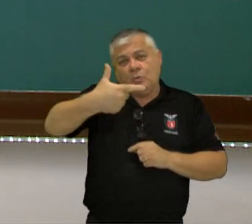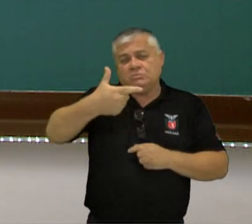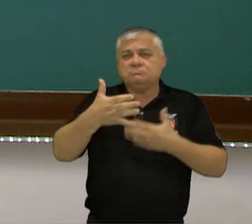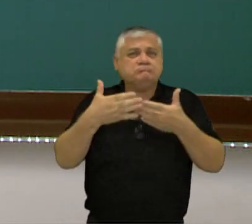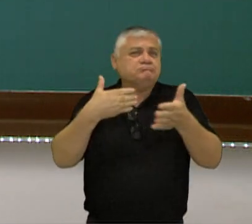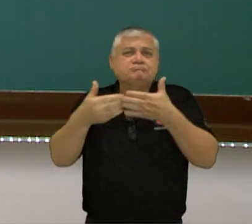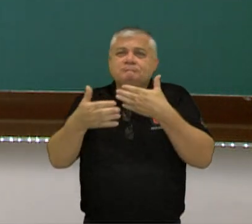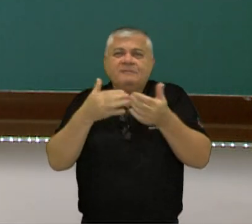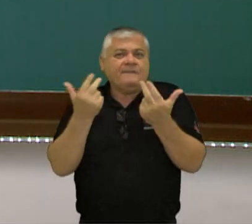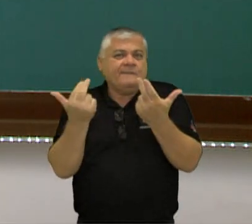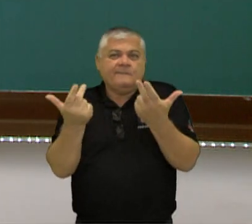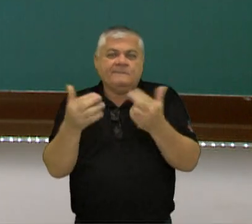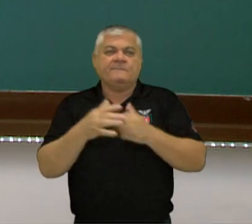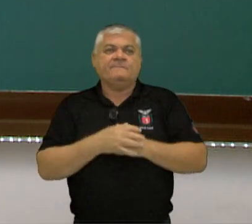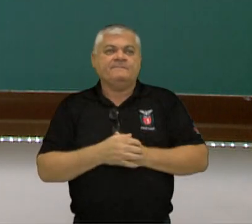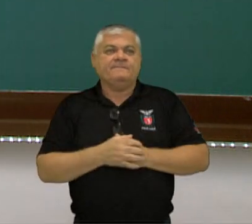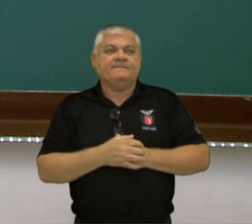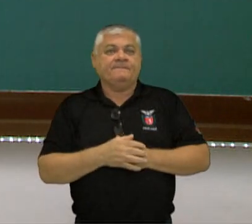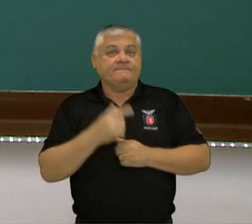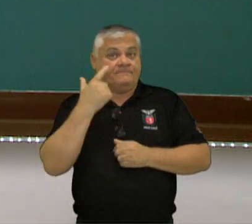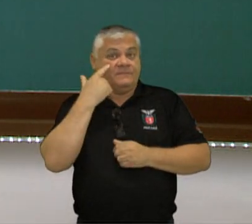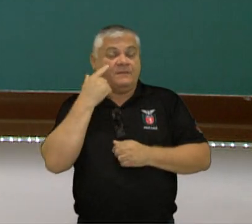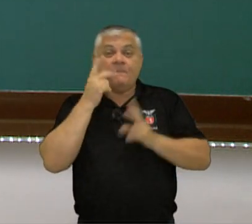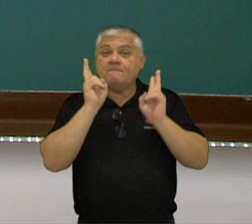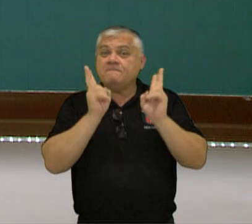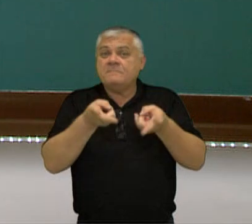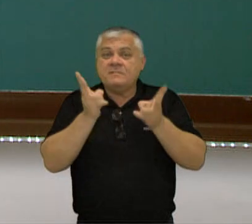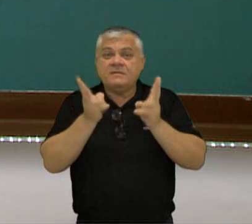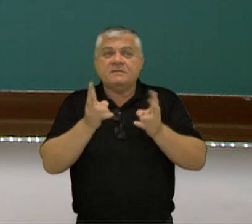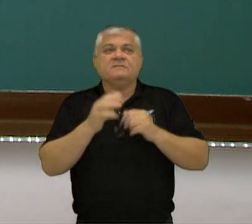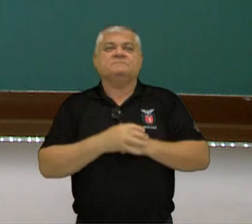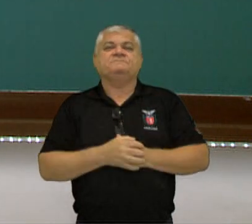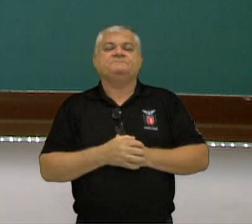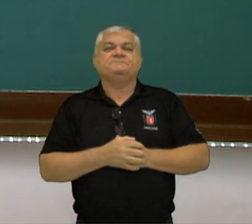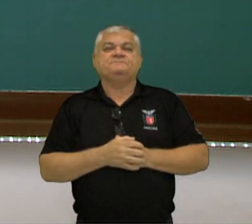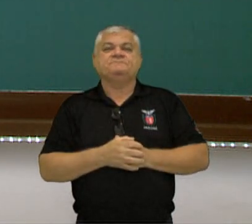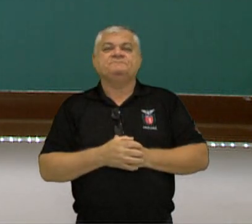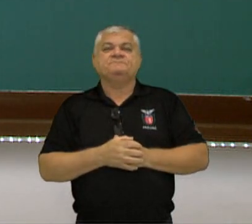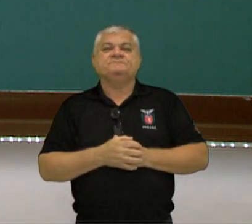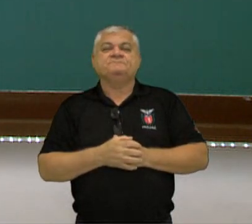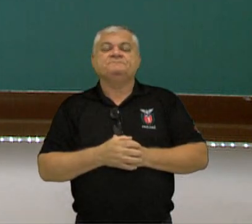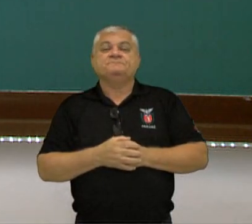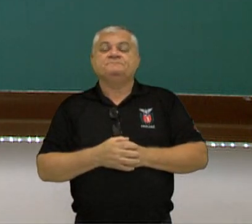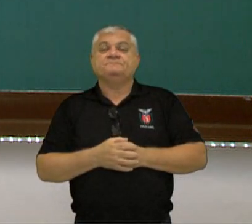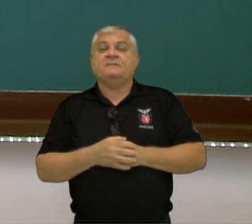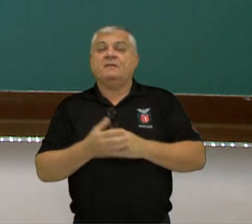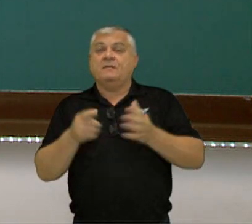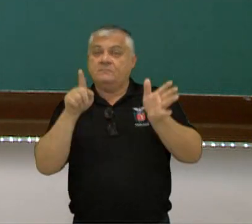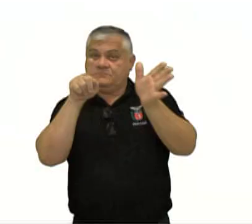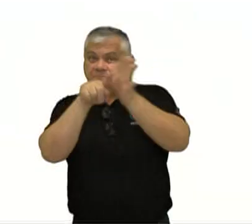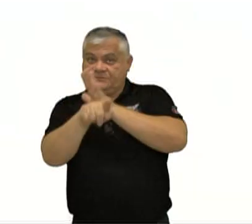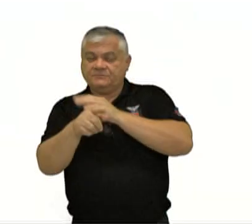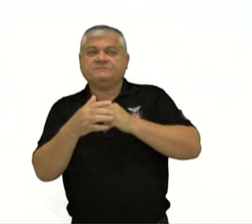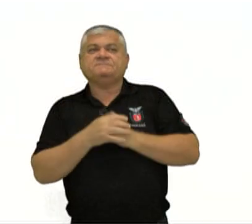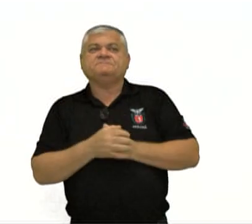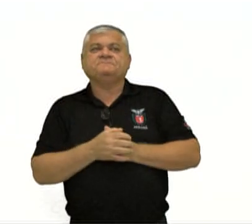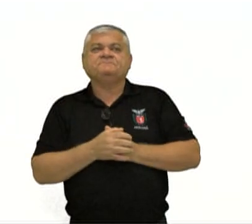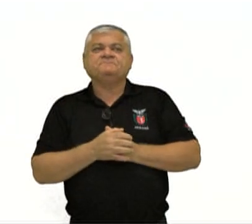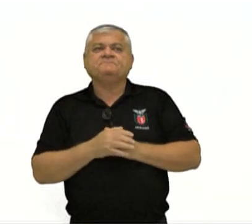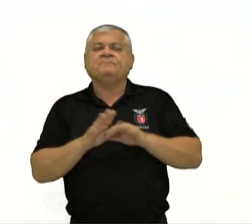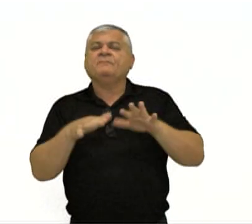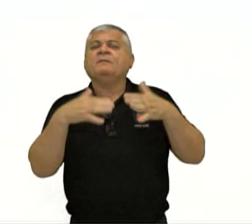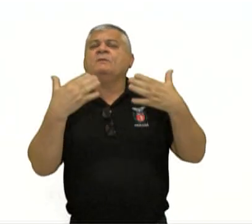coisa, tanto faz. Então, aqui elas possuem o mesmo significado. Então, vamos para uma perguntinha. Qual é a